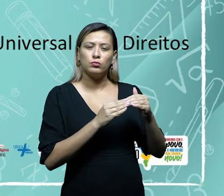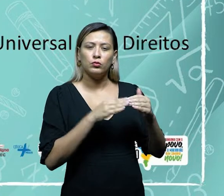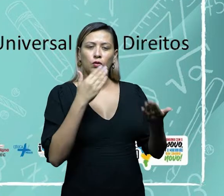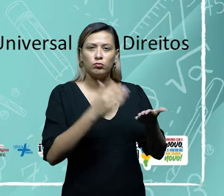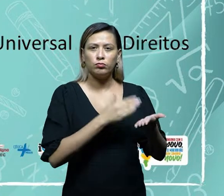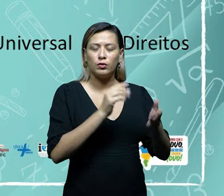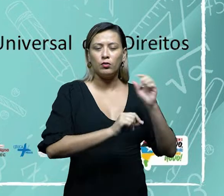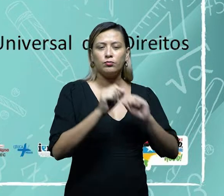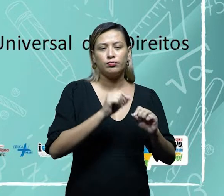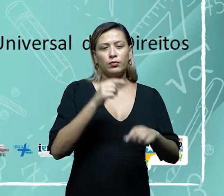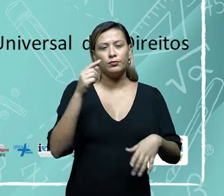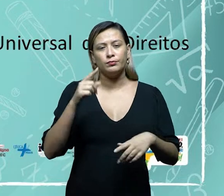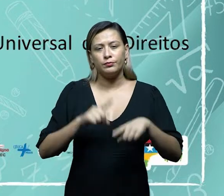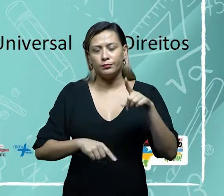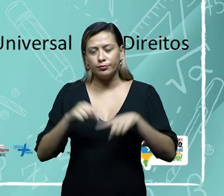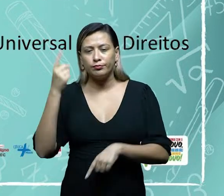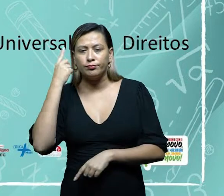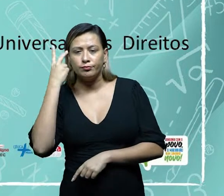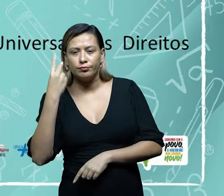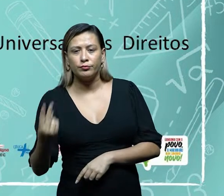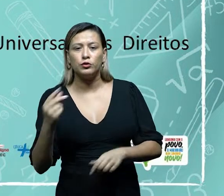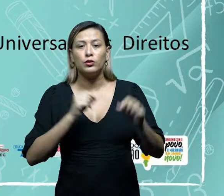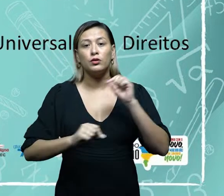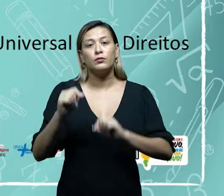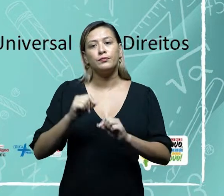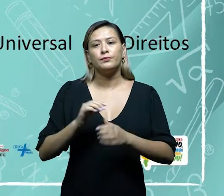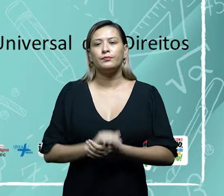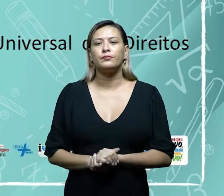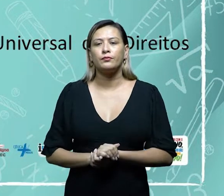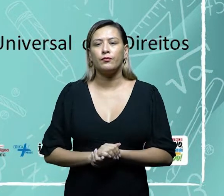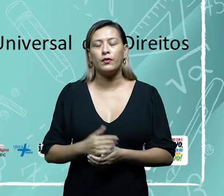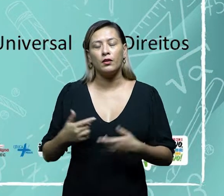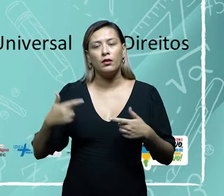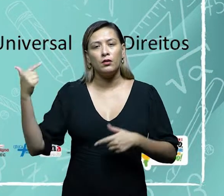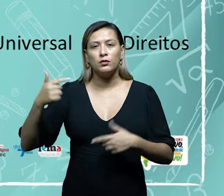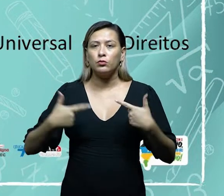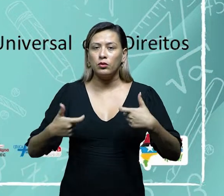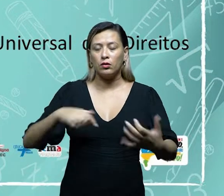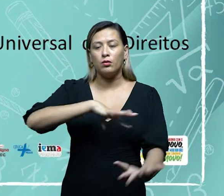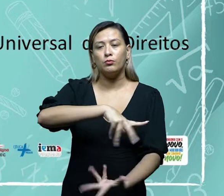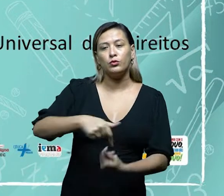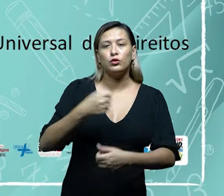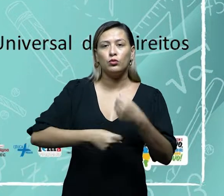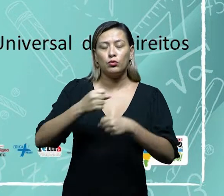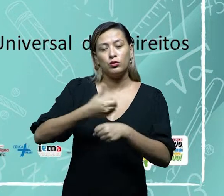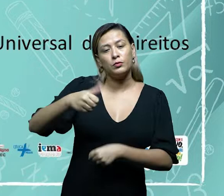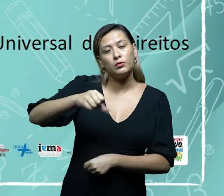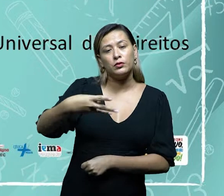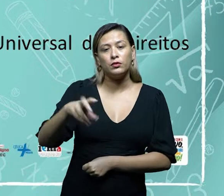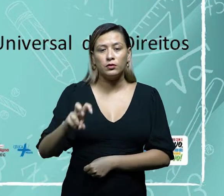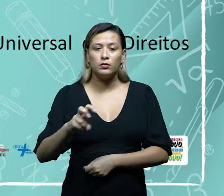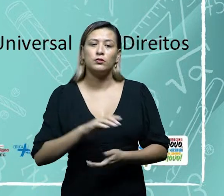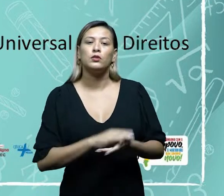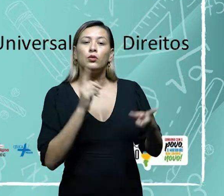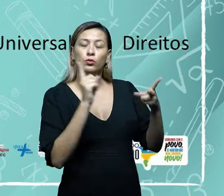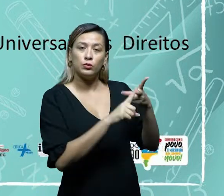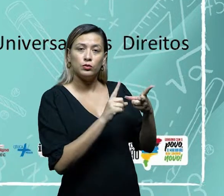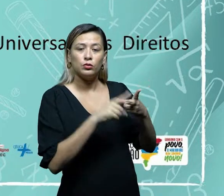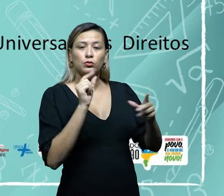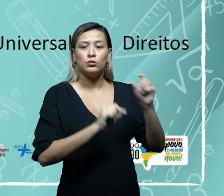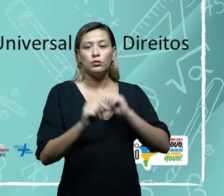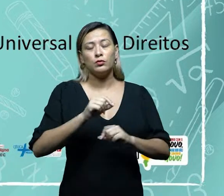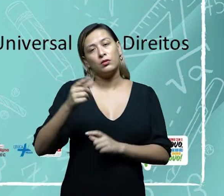Guerra Mundial em 1945. No plano político, institucional, a gente tem a criação das